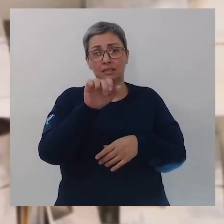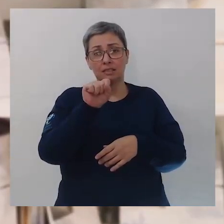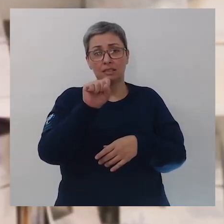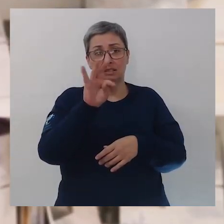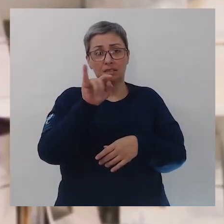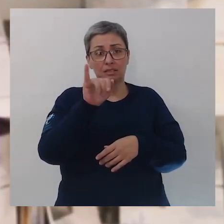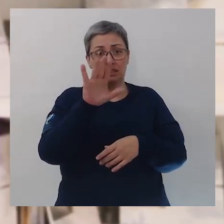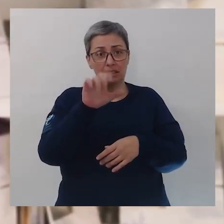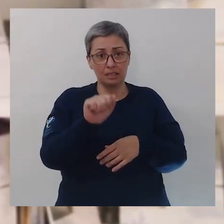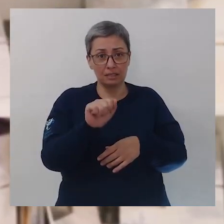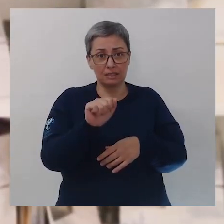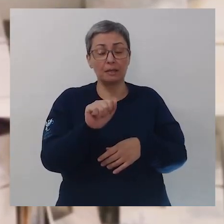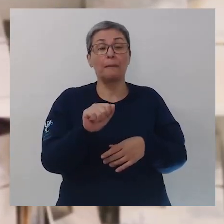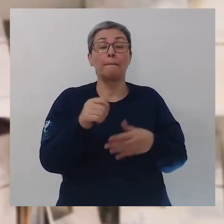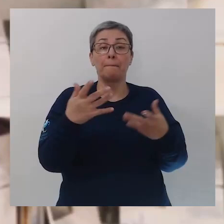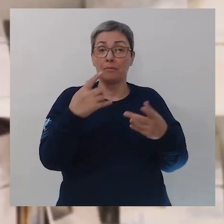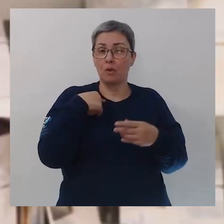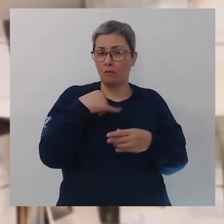estatística?